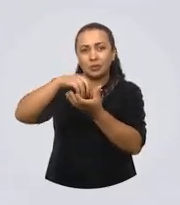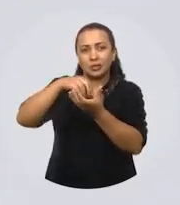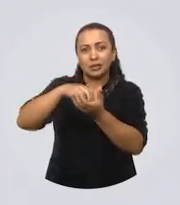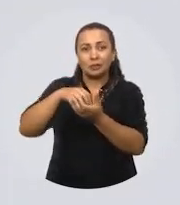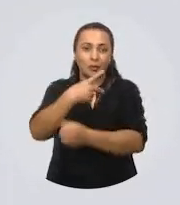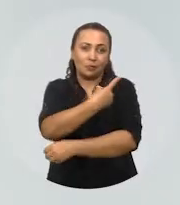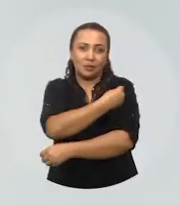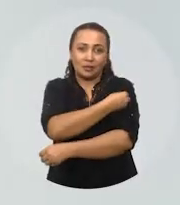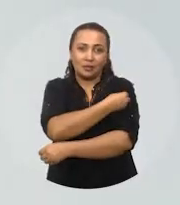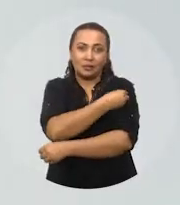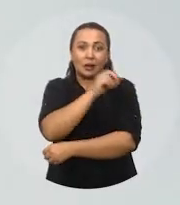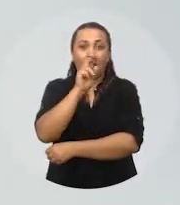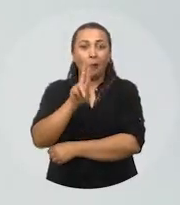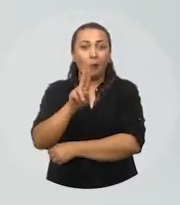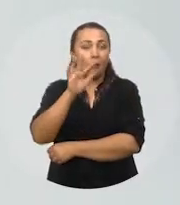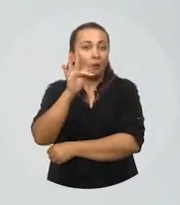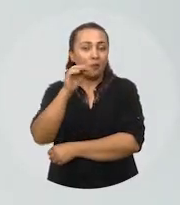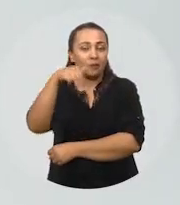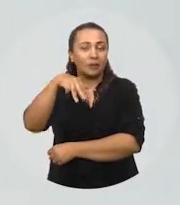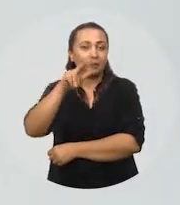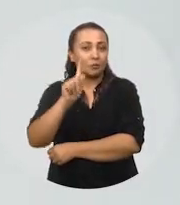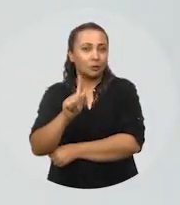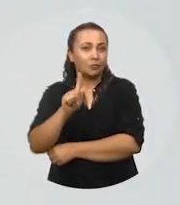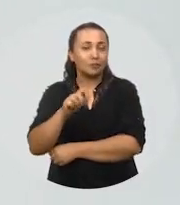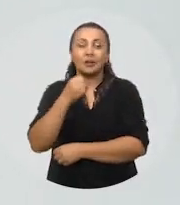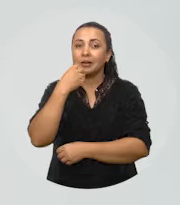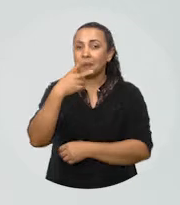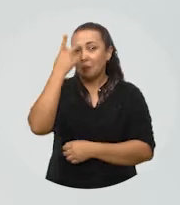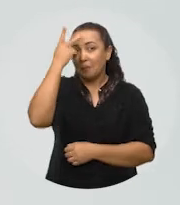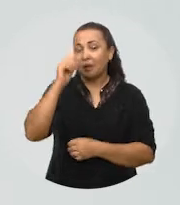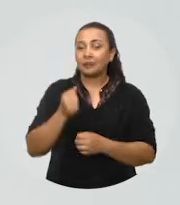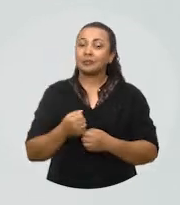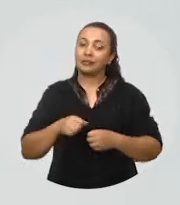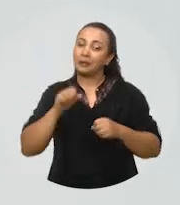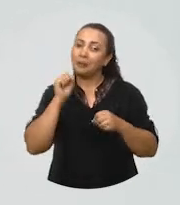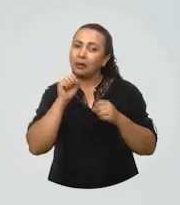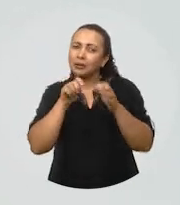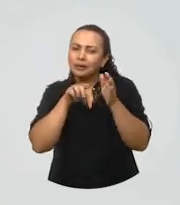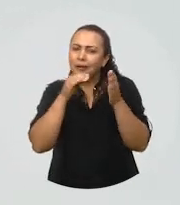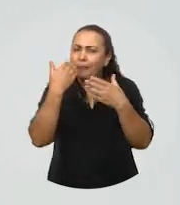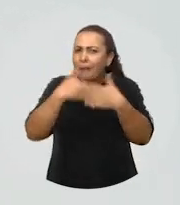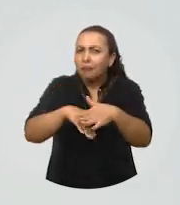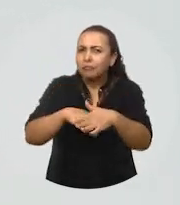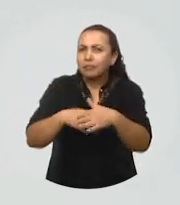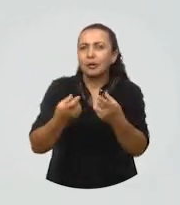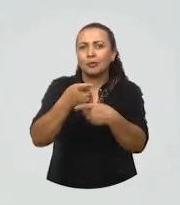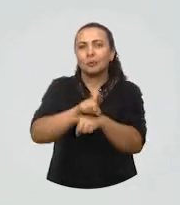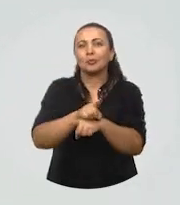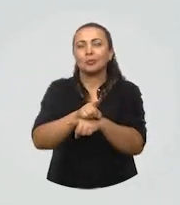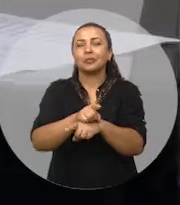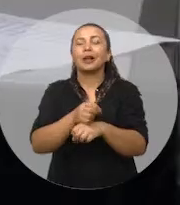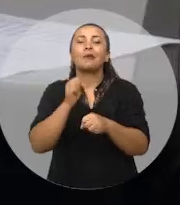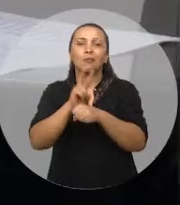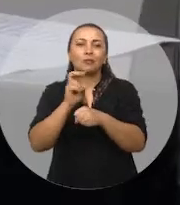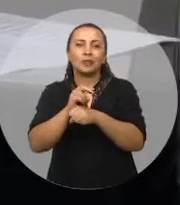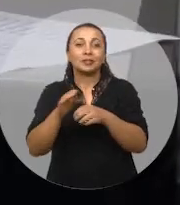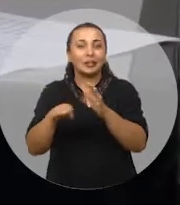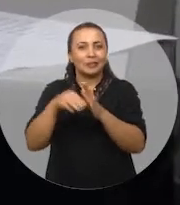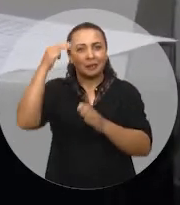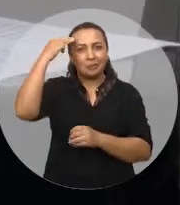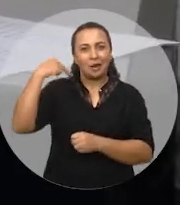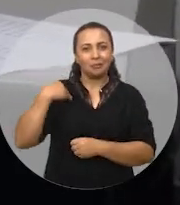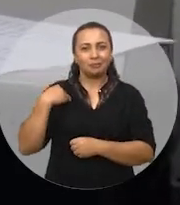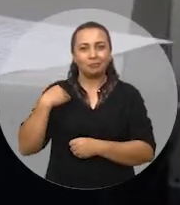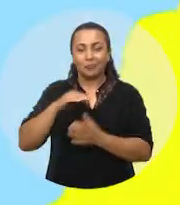Produção de Vacinas da UFMG. E a previsão é que os inibidores sejam testados contra o vírus SARS-CoV-2 até o mês de maio. A última